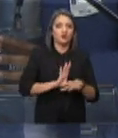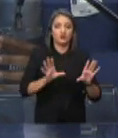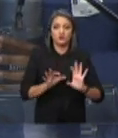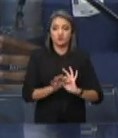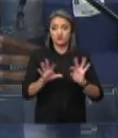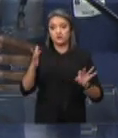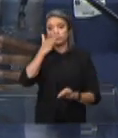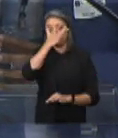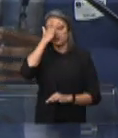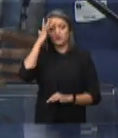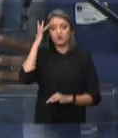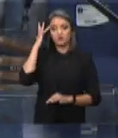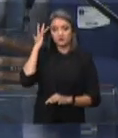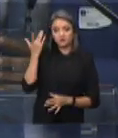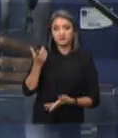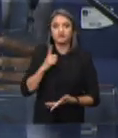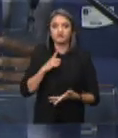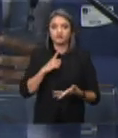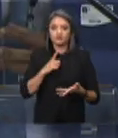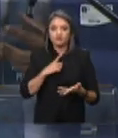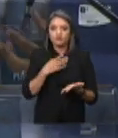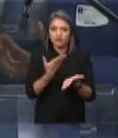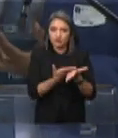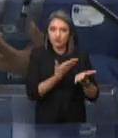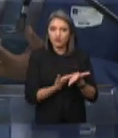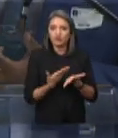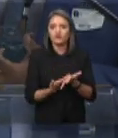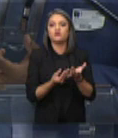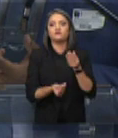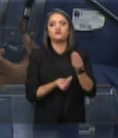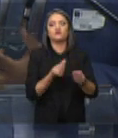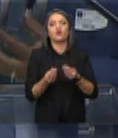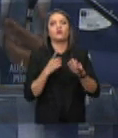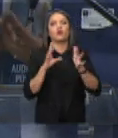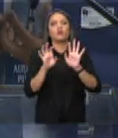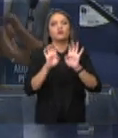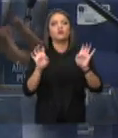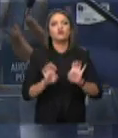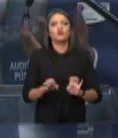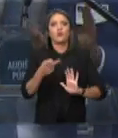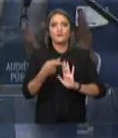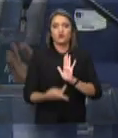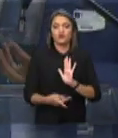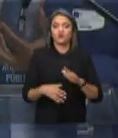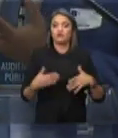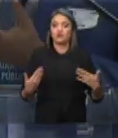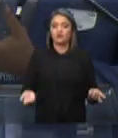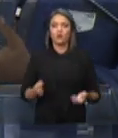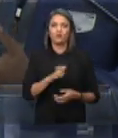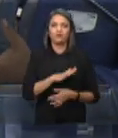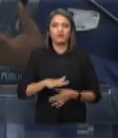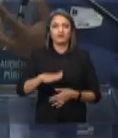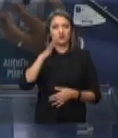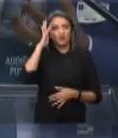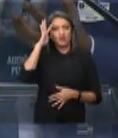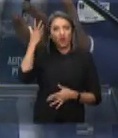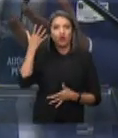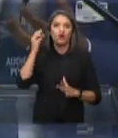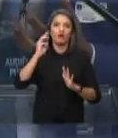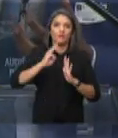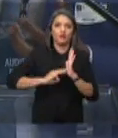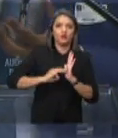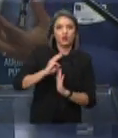pessoas todas se qualificarem Nessa proposta até condições de estruturar projetos então toda parte teórica metodológica